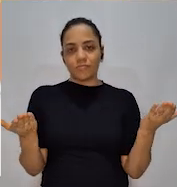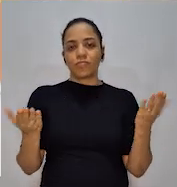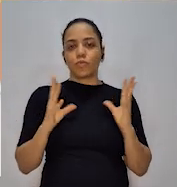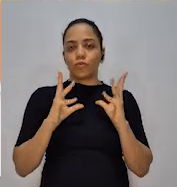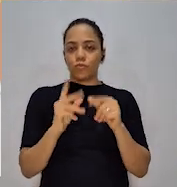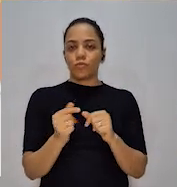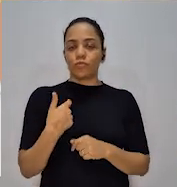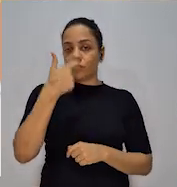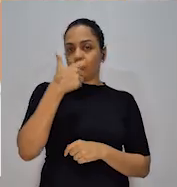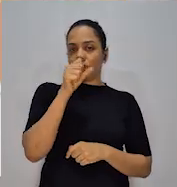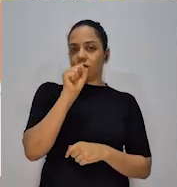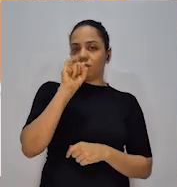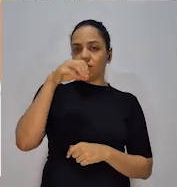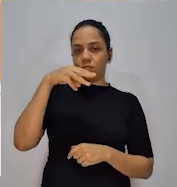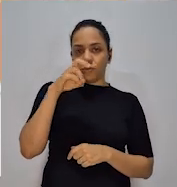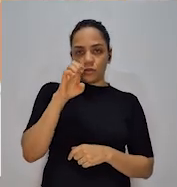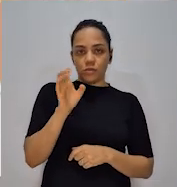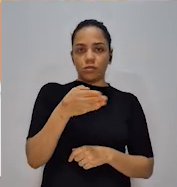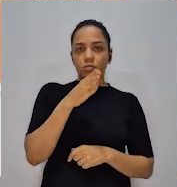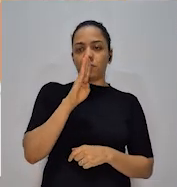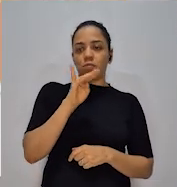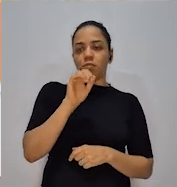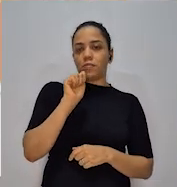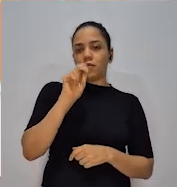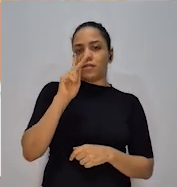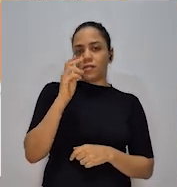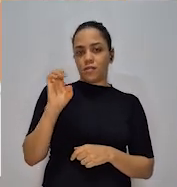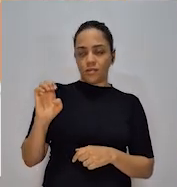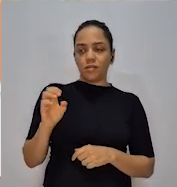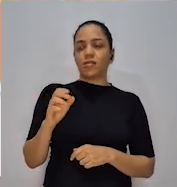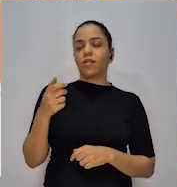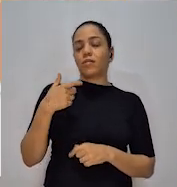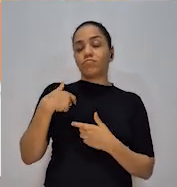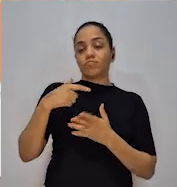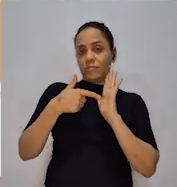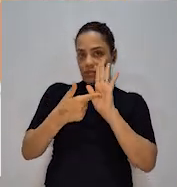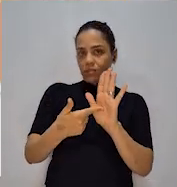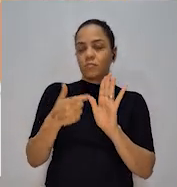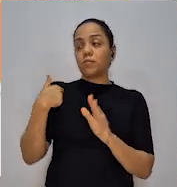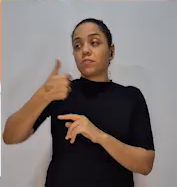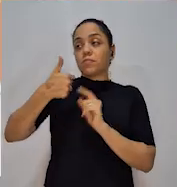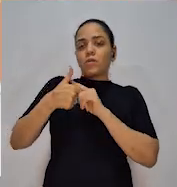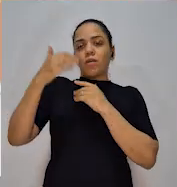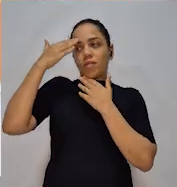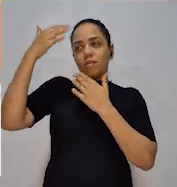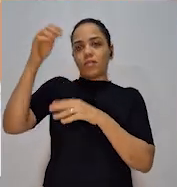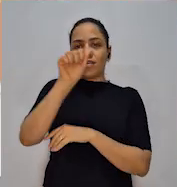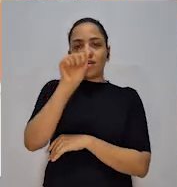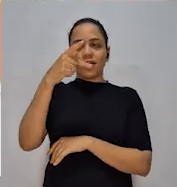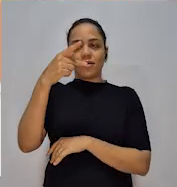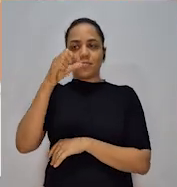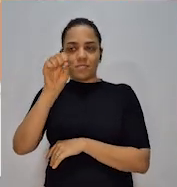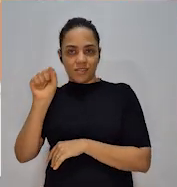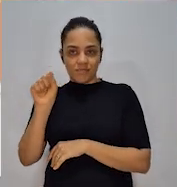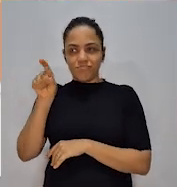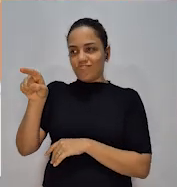Simone Bianchi. Vou me apresentar melhor em breve, mas não poderia deixar de agradecer à APSA, especialmente aqui em nome da Renata e todo o time